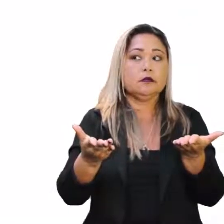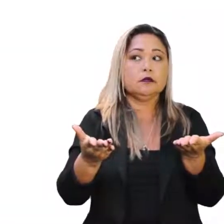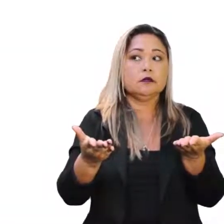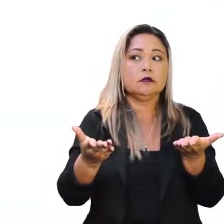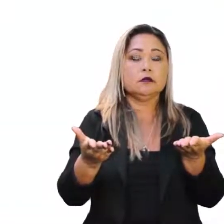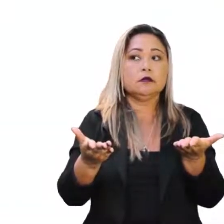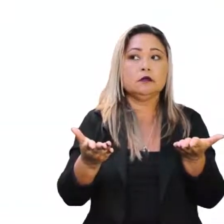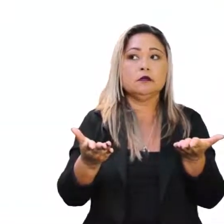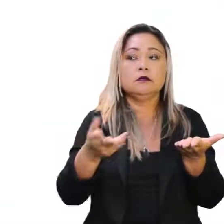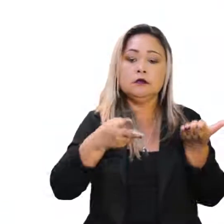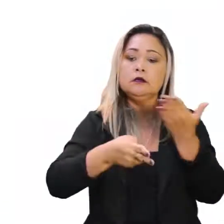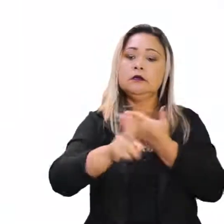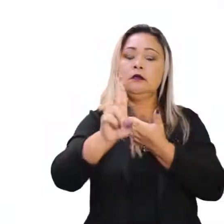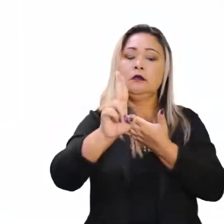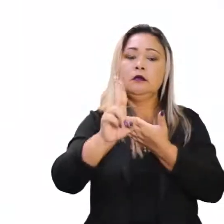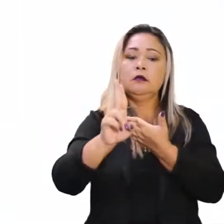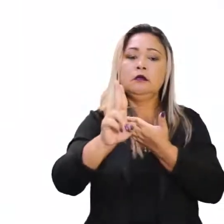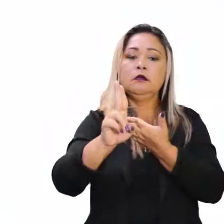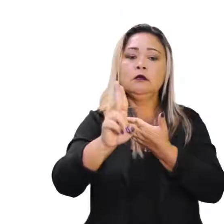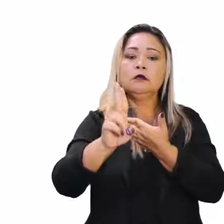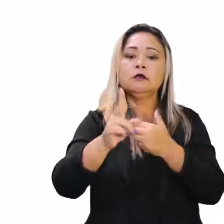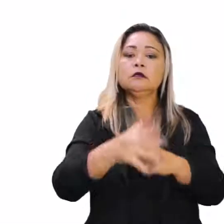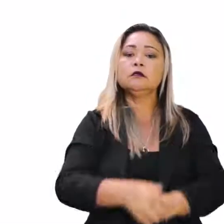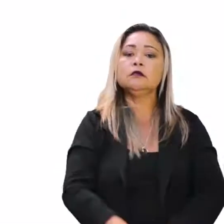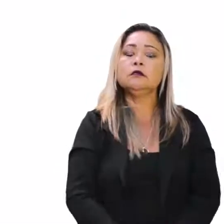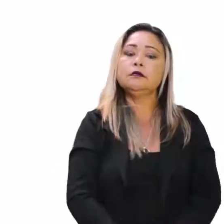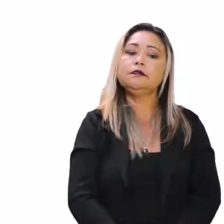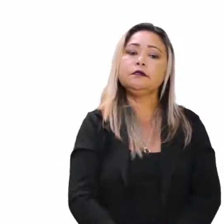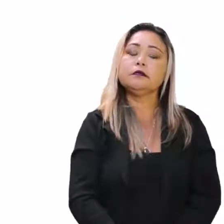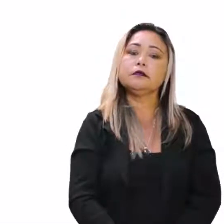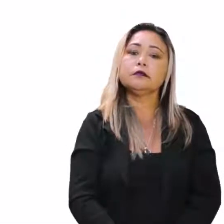se confirma, continua lá,